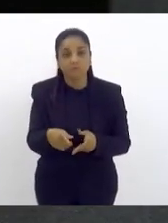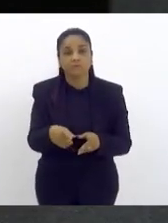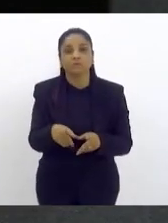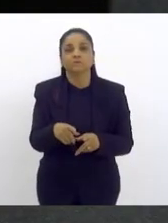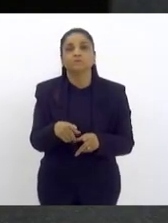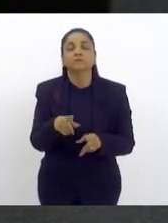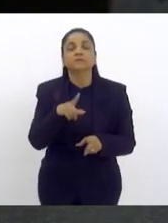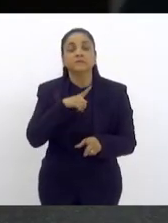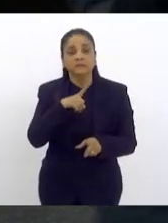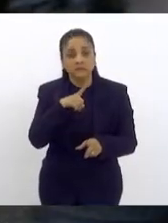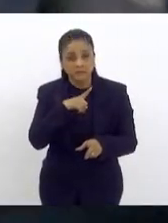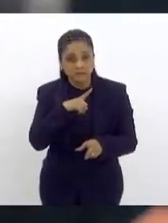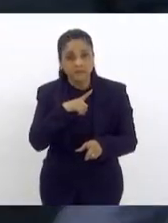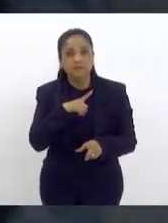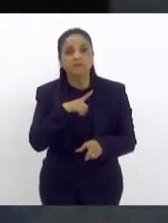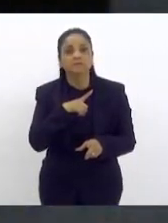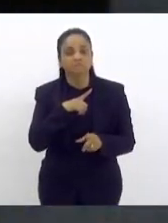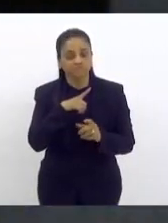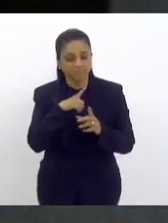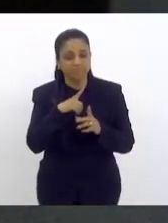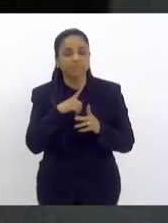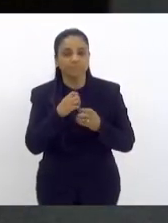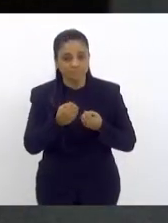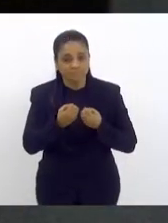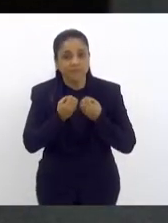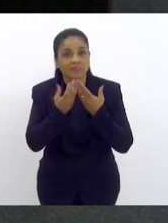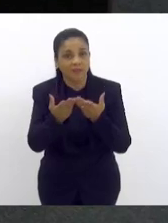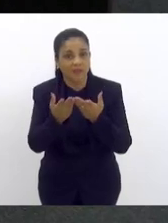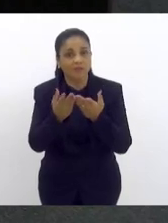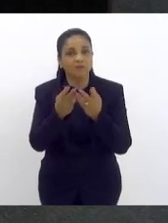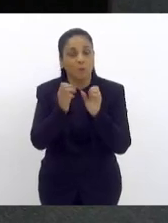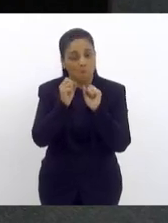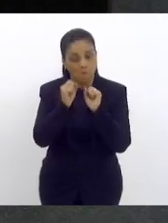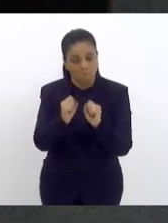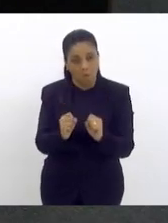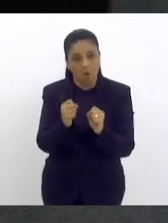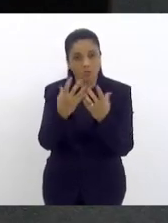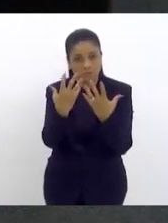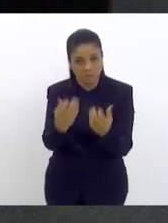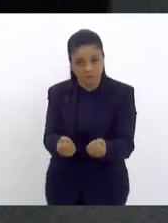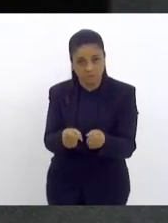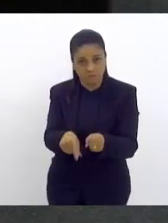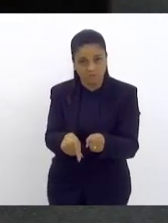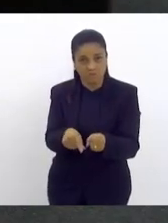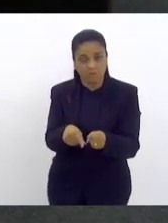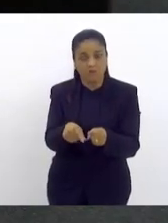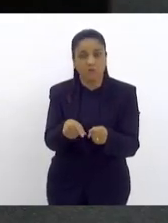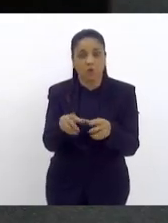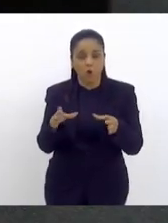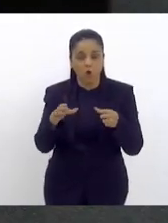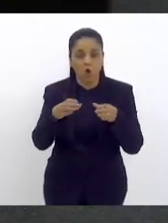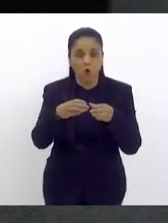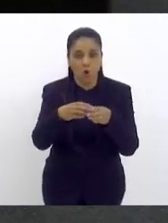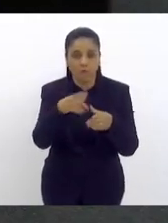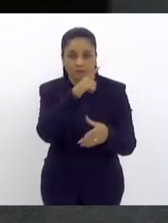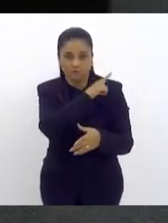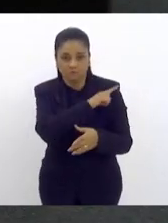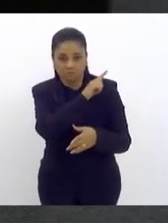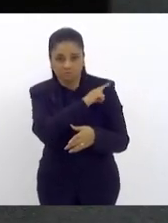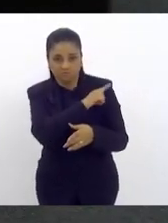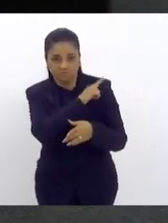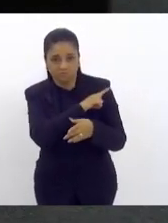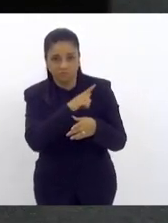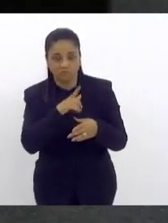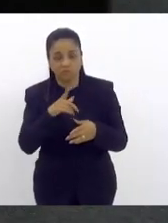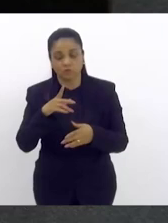foi dado posse né ao comitê gestor de acompanhamento do